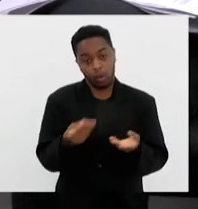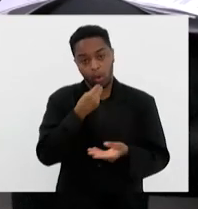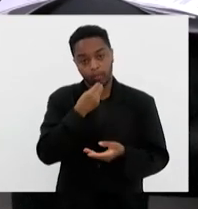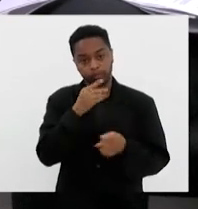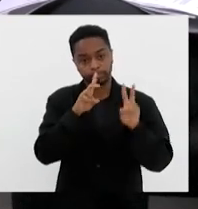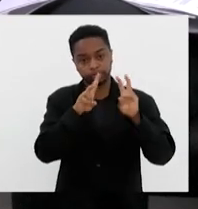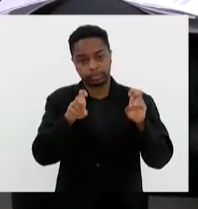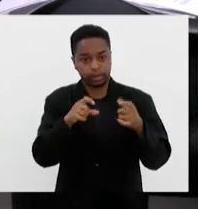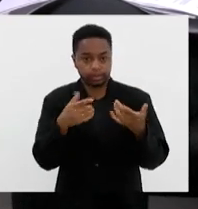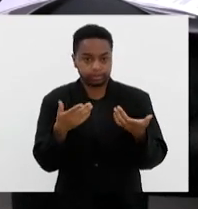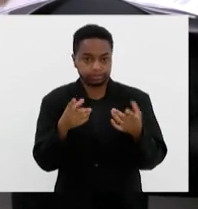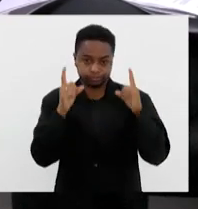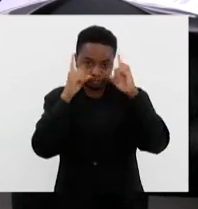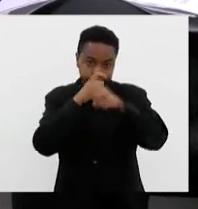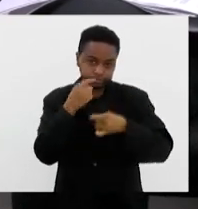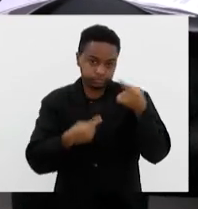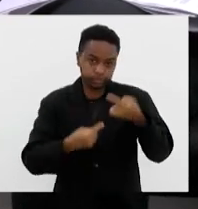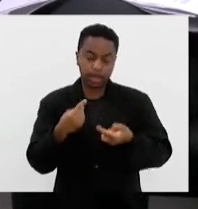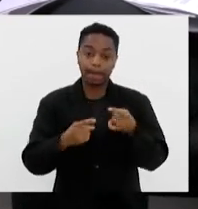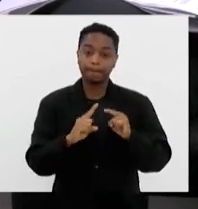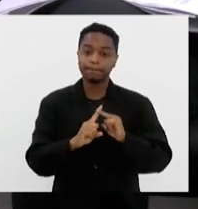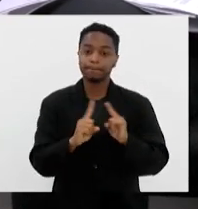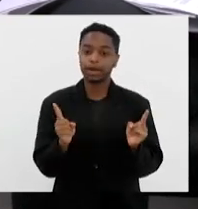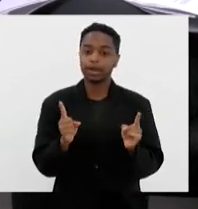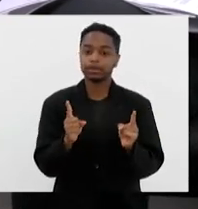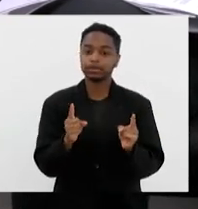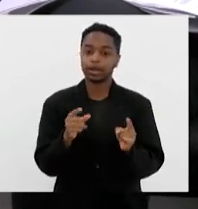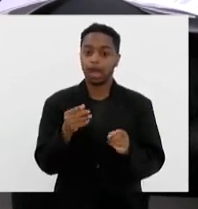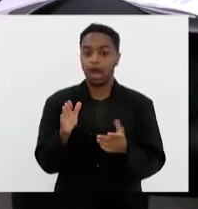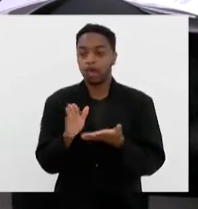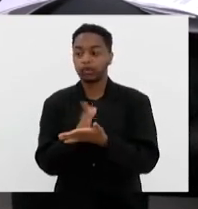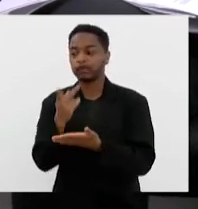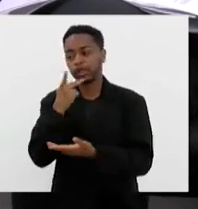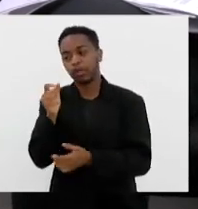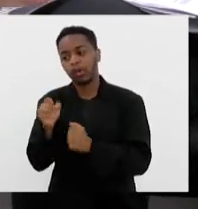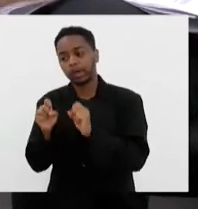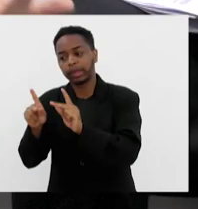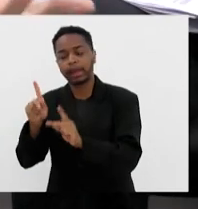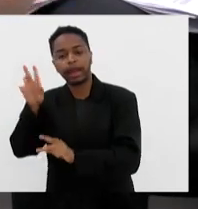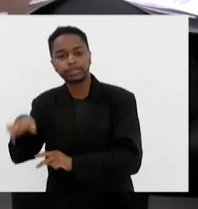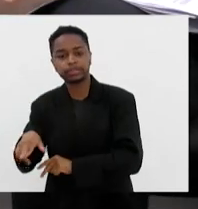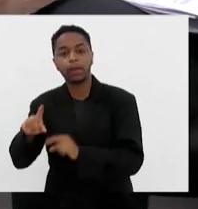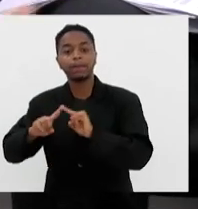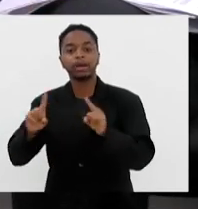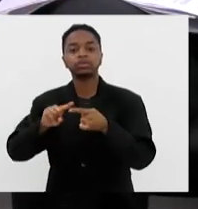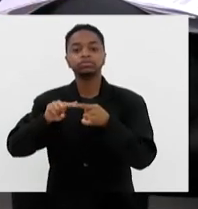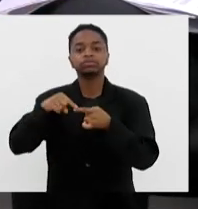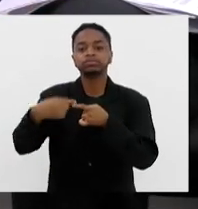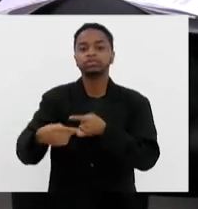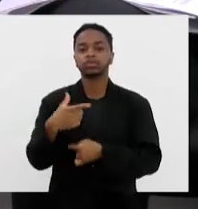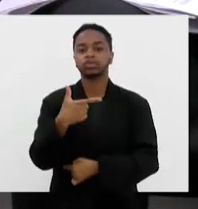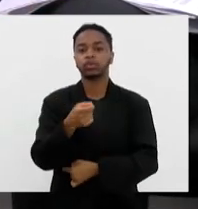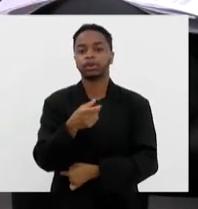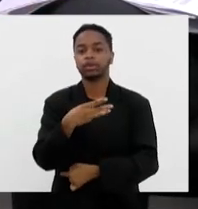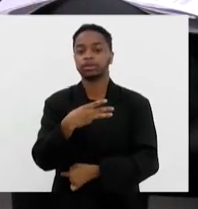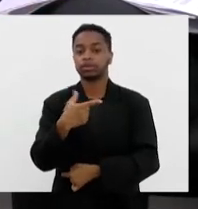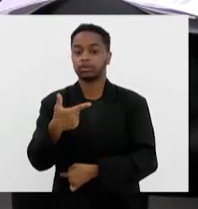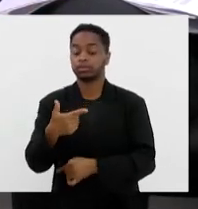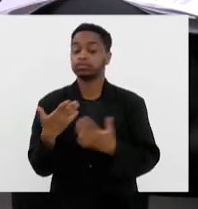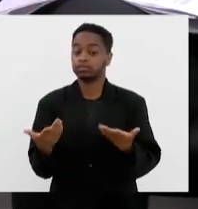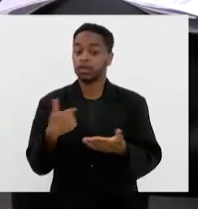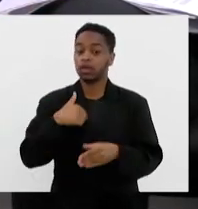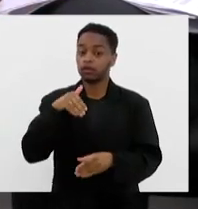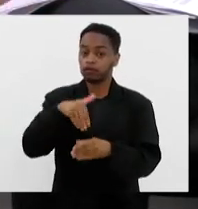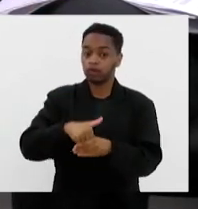polêmico. Vai ter alguém que vai claramente... o senhor tem razão, mas só depois de 2032. Então, eu estou dando